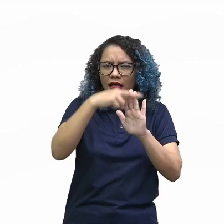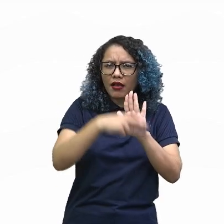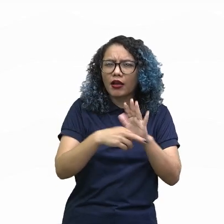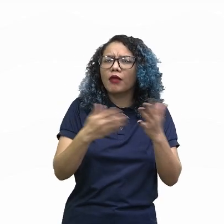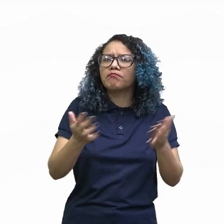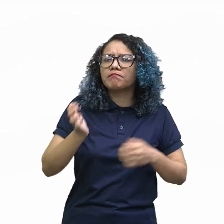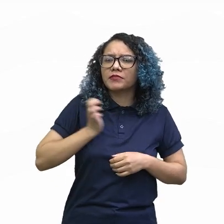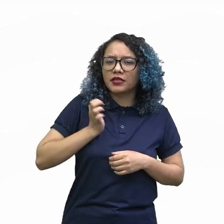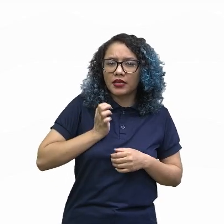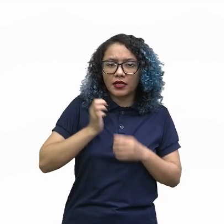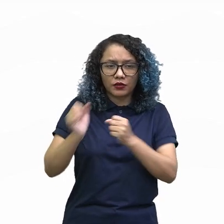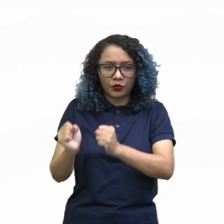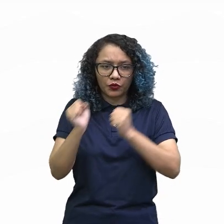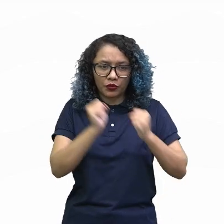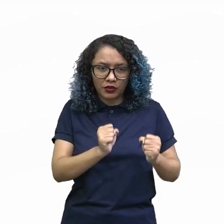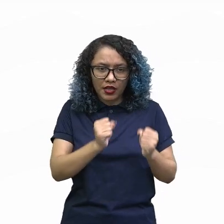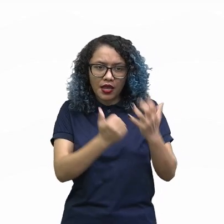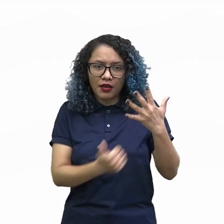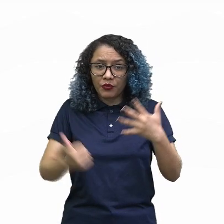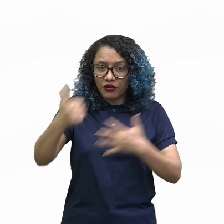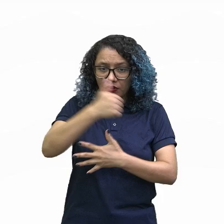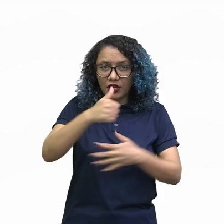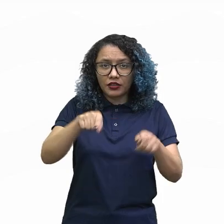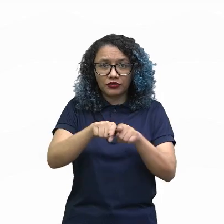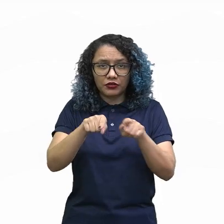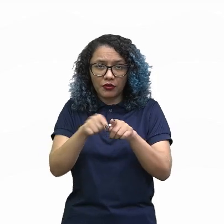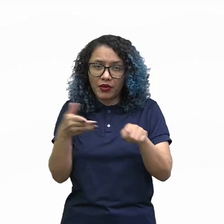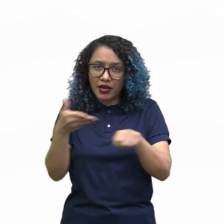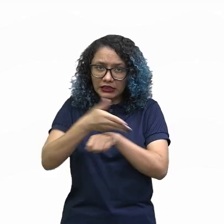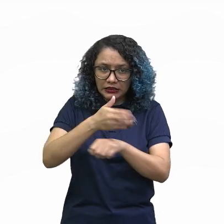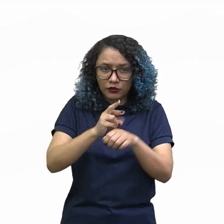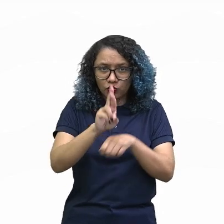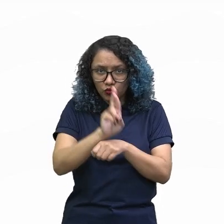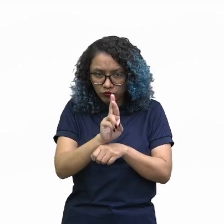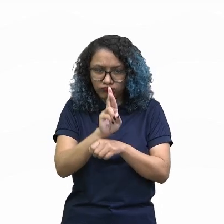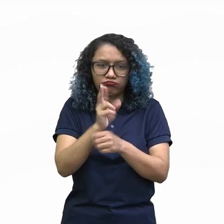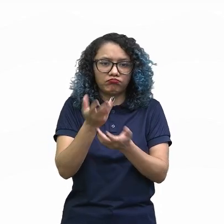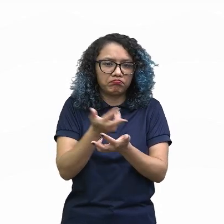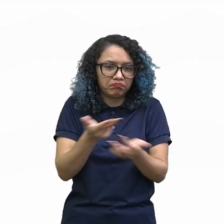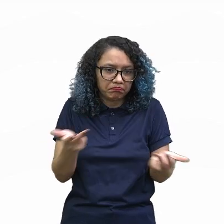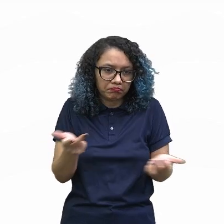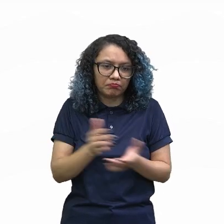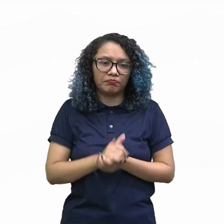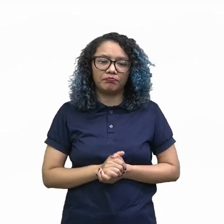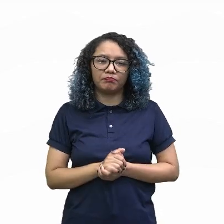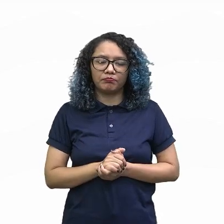poder, prestígio e acesso a recursos. Vejam lá,